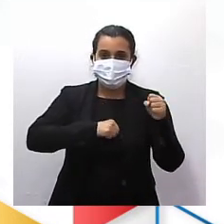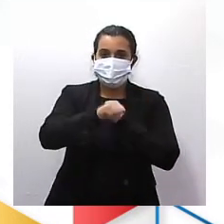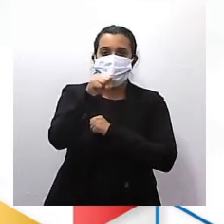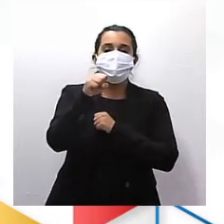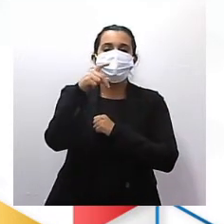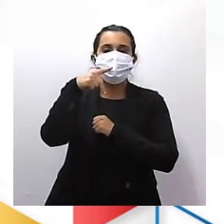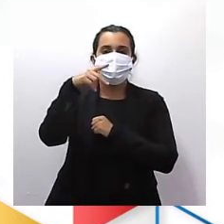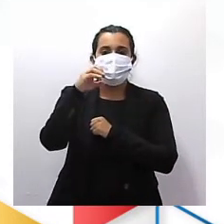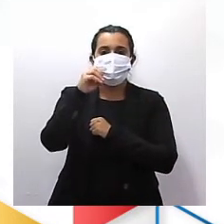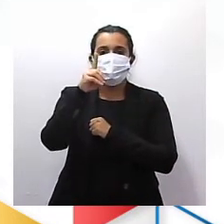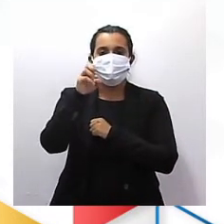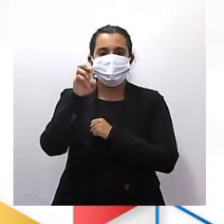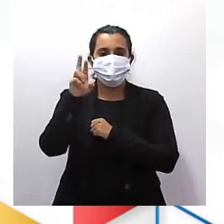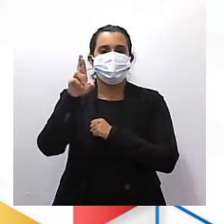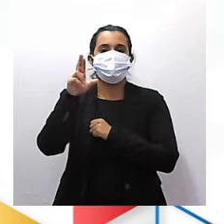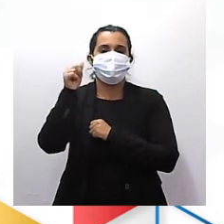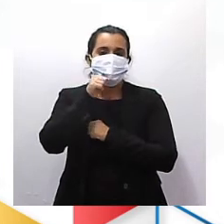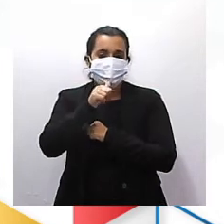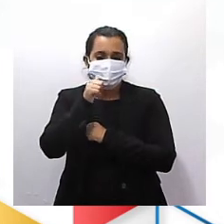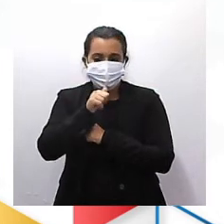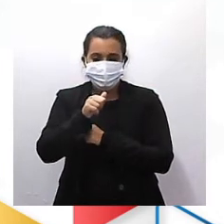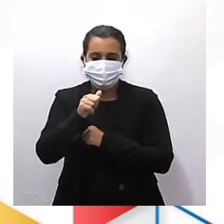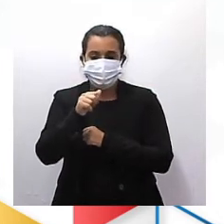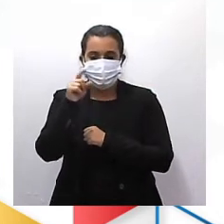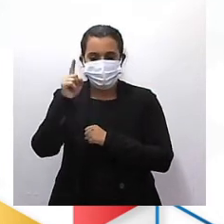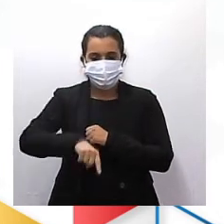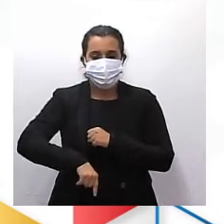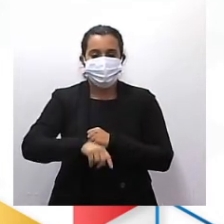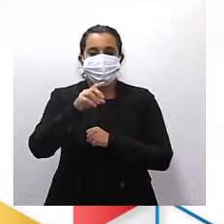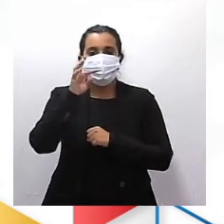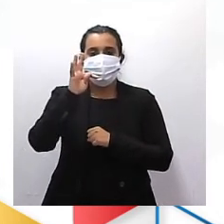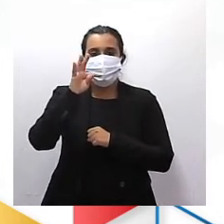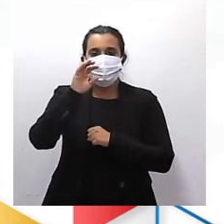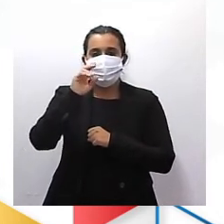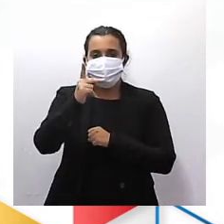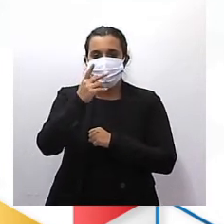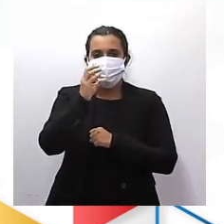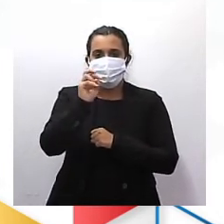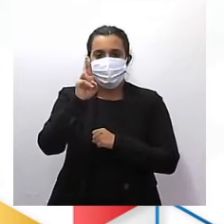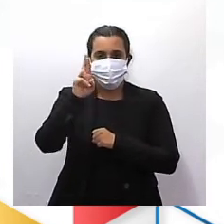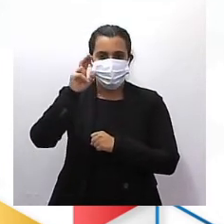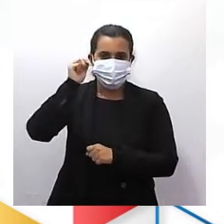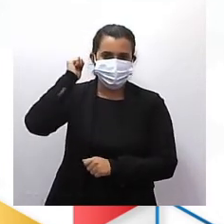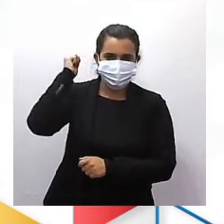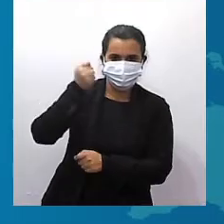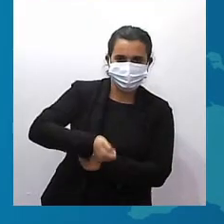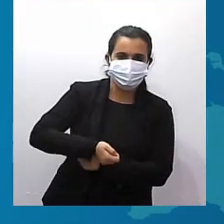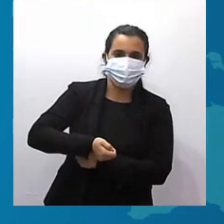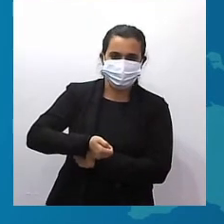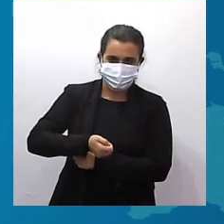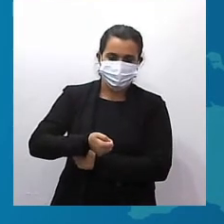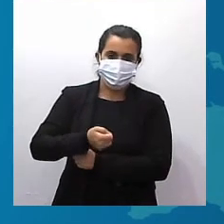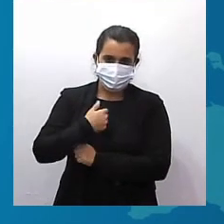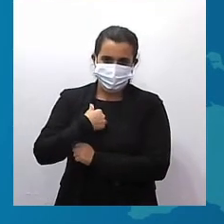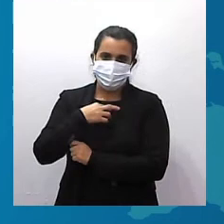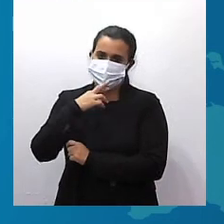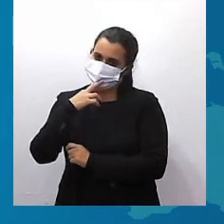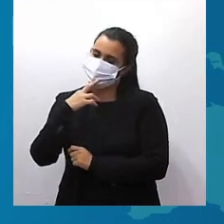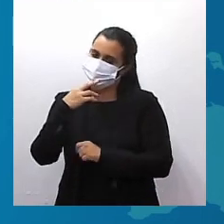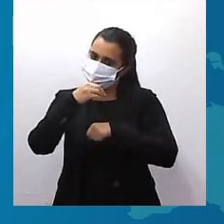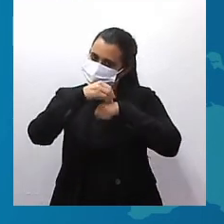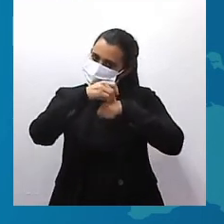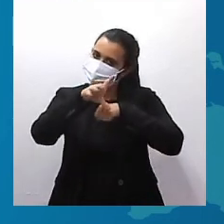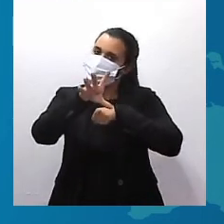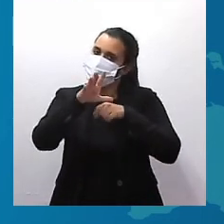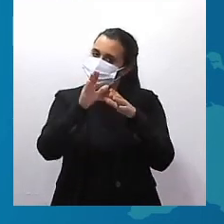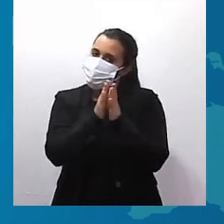2 personagens, Thor e Wonder Woman. Se você não assistiu o filme de Thor também, eu super recomendo, dá uma